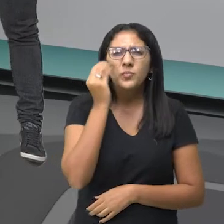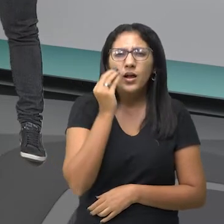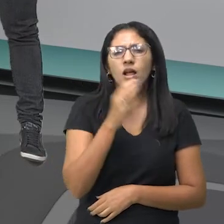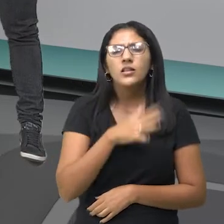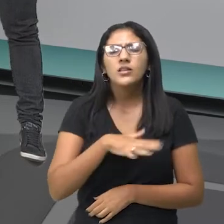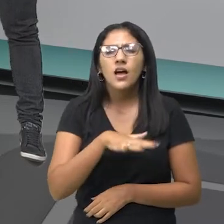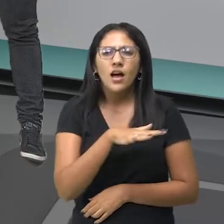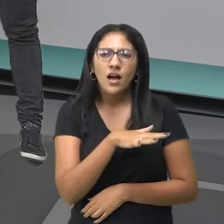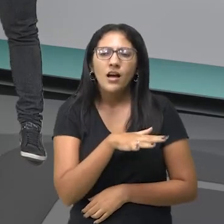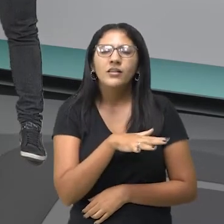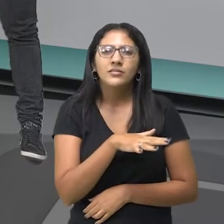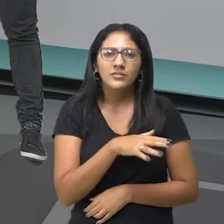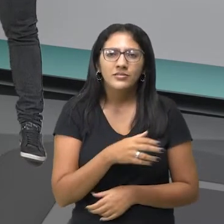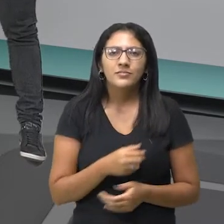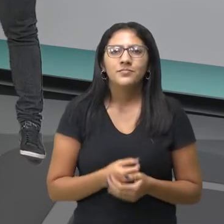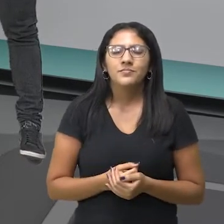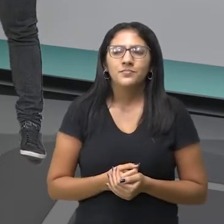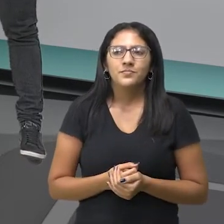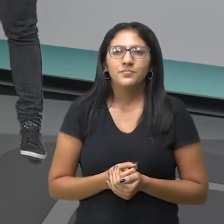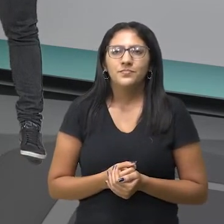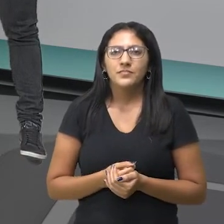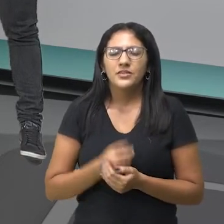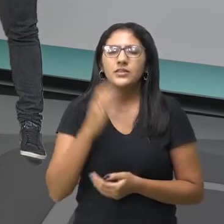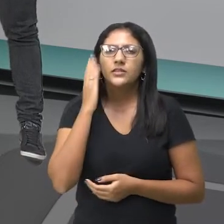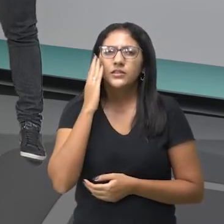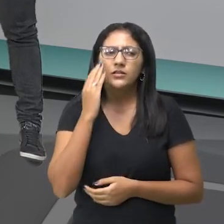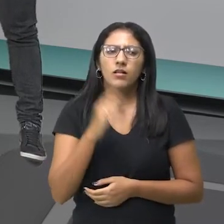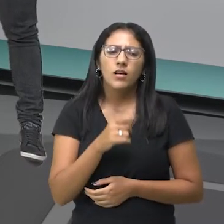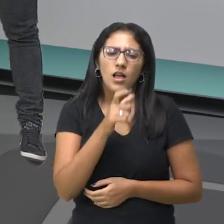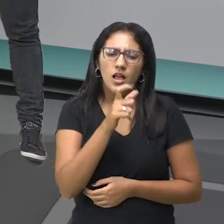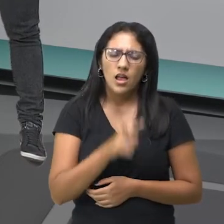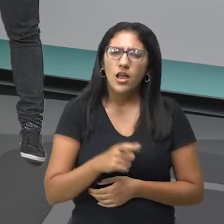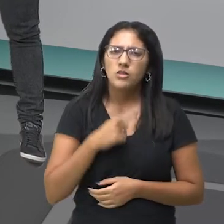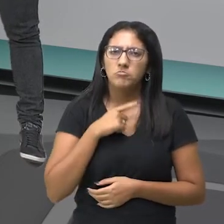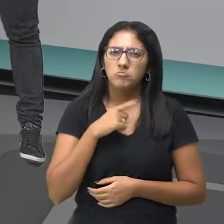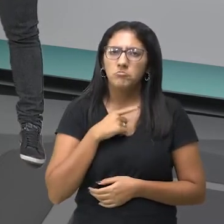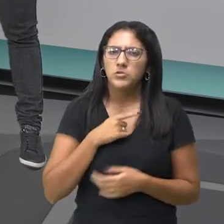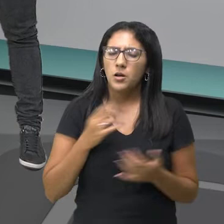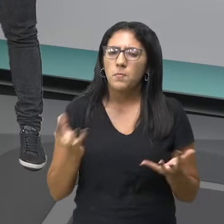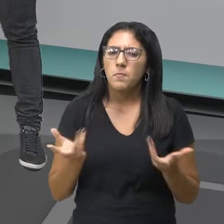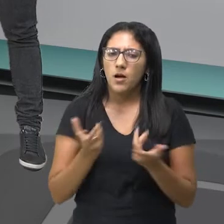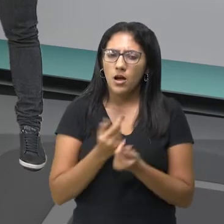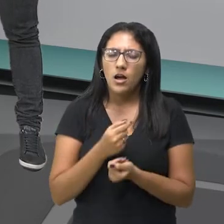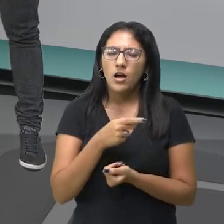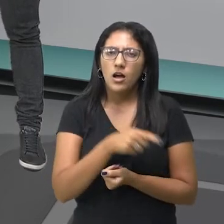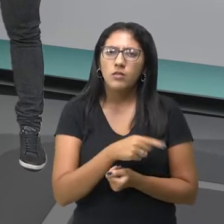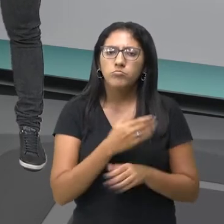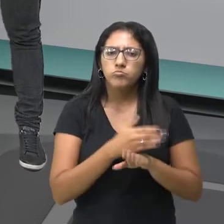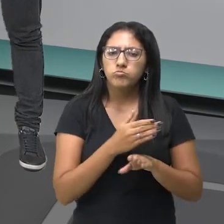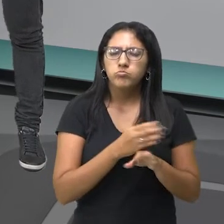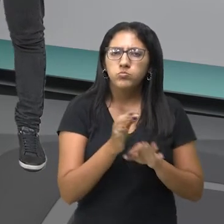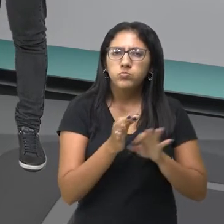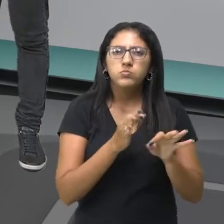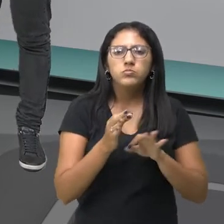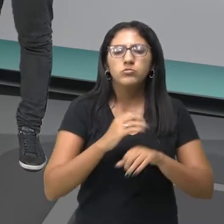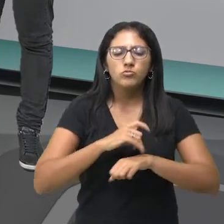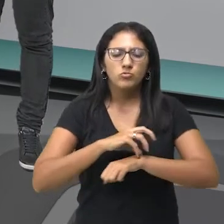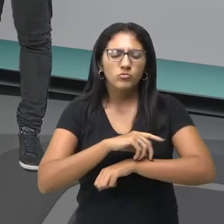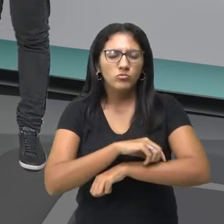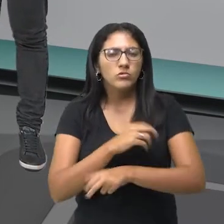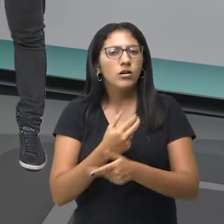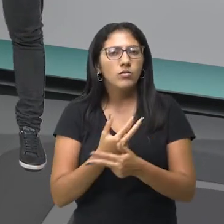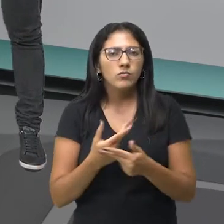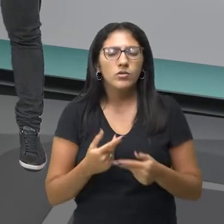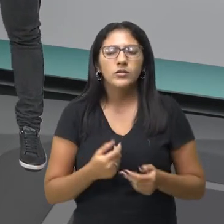ok? Que, claro, treina os insetos para serem utilizados em filme, ok? Então, observem que